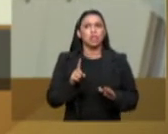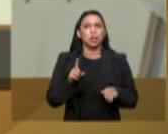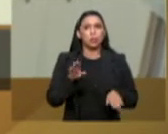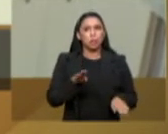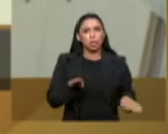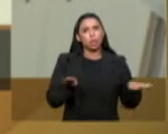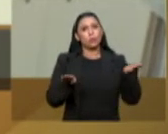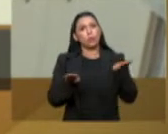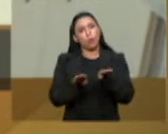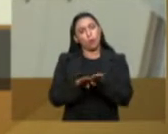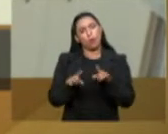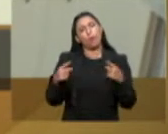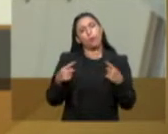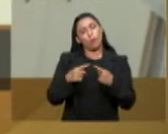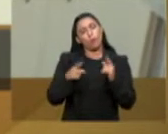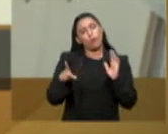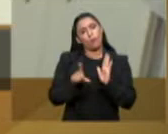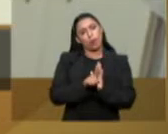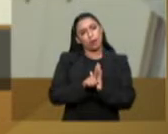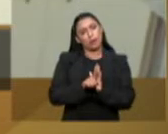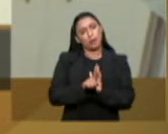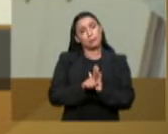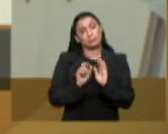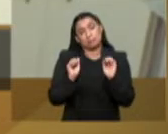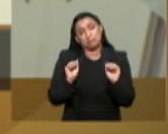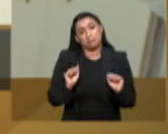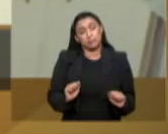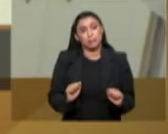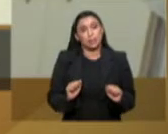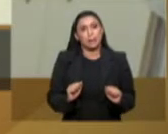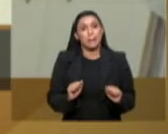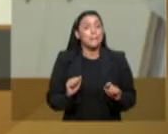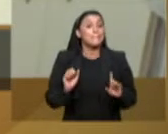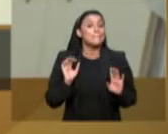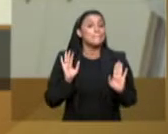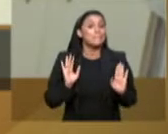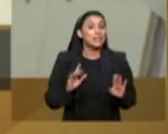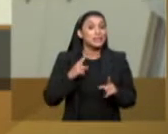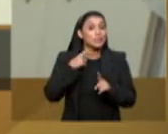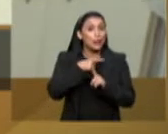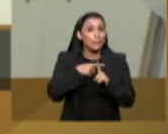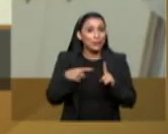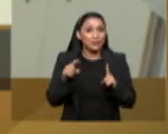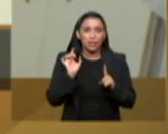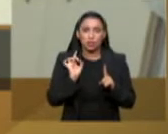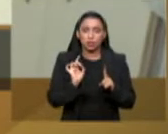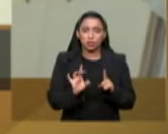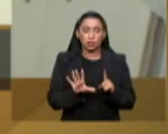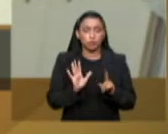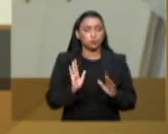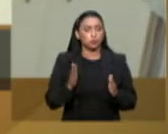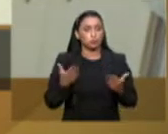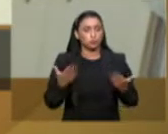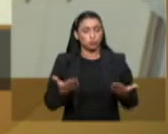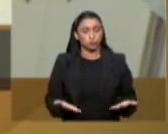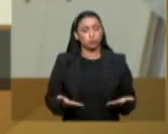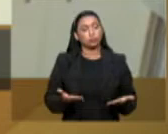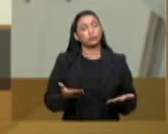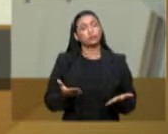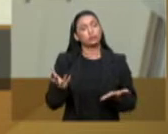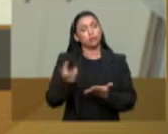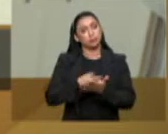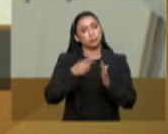lei possibilitava, mas pela metade, aproximadamente, dessa